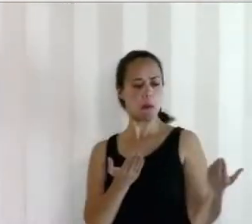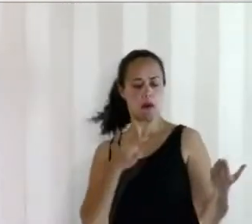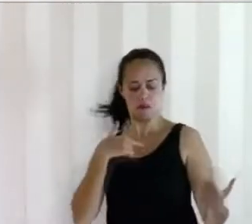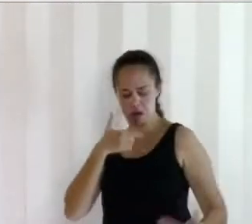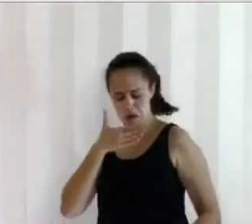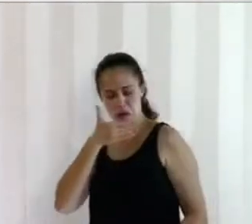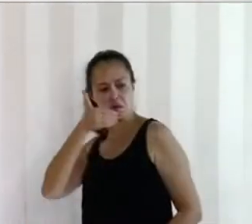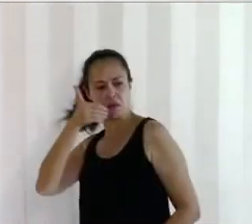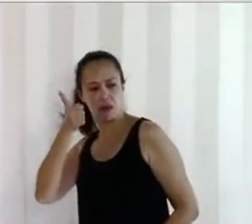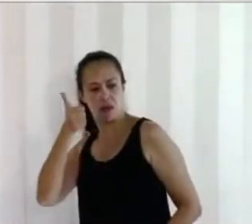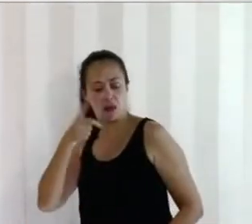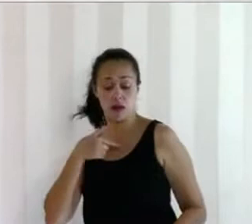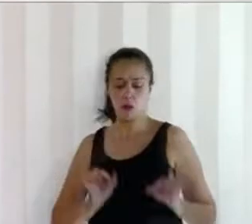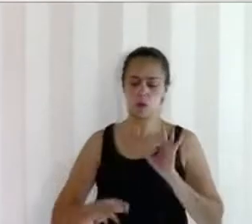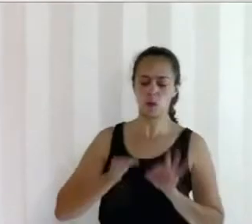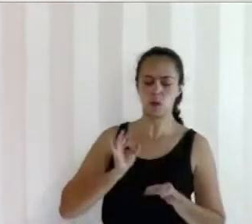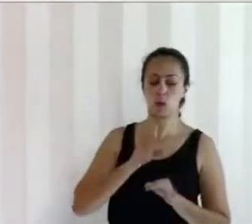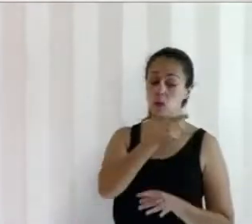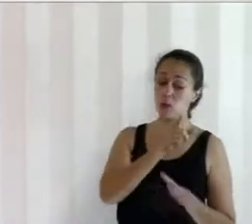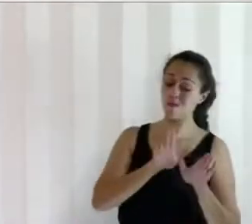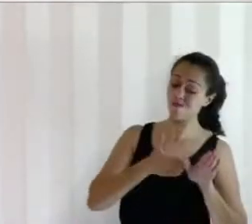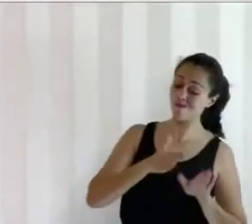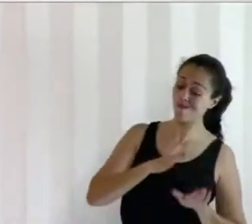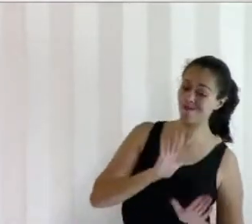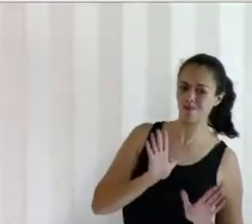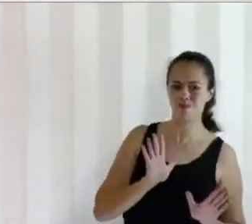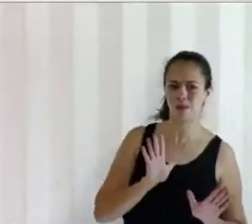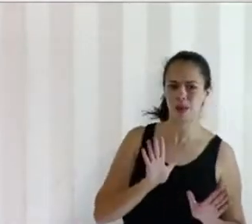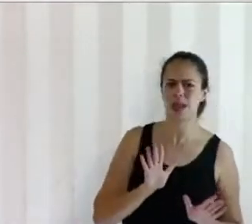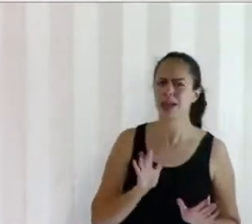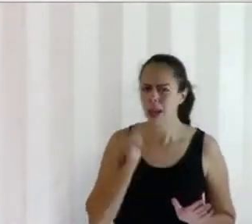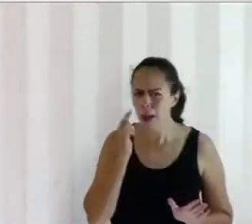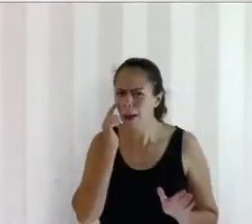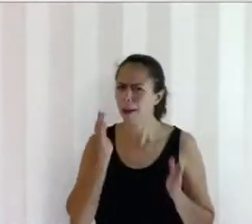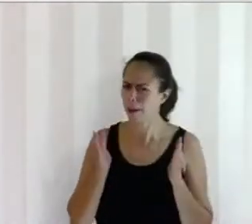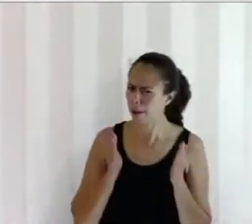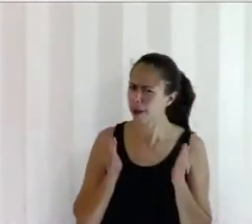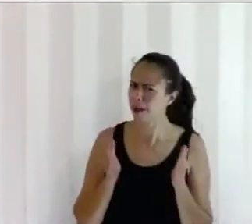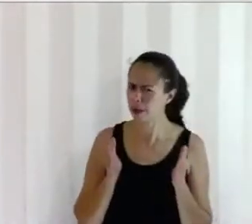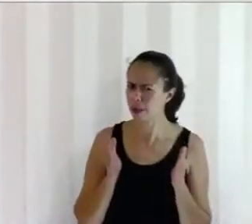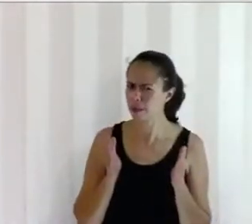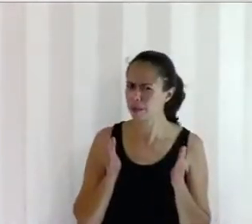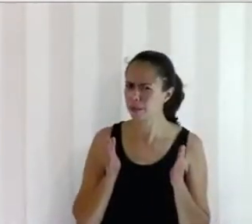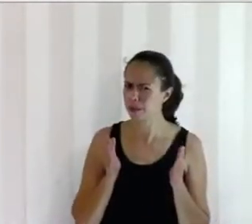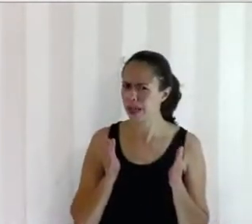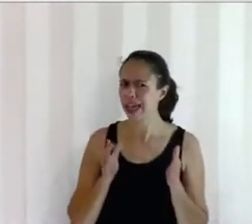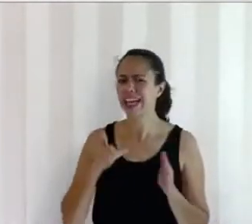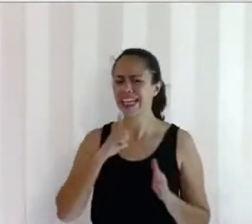em justiça? E que eles também são legalistas em demasia?